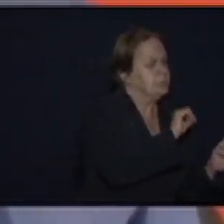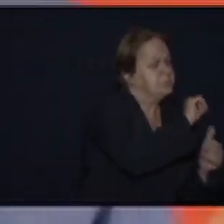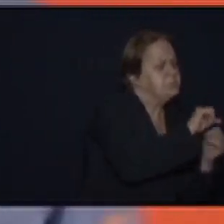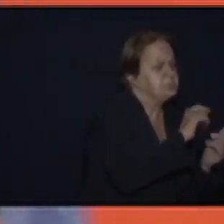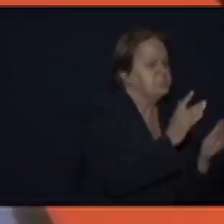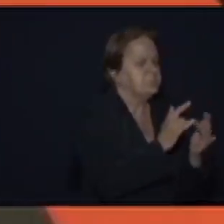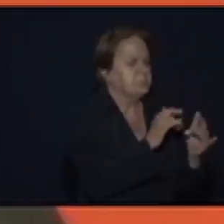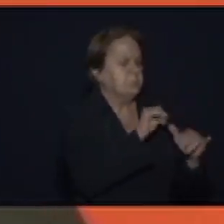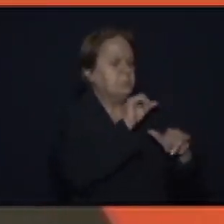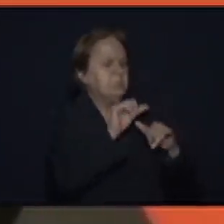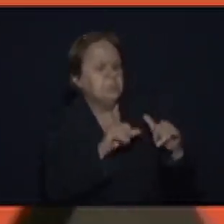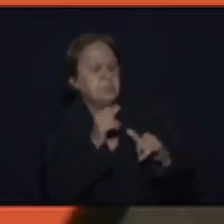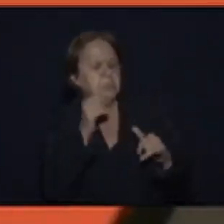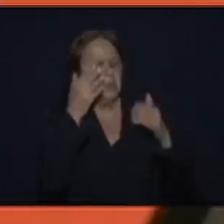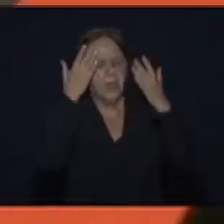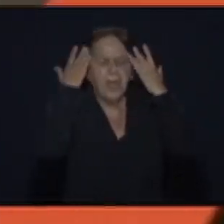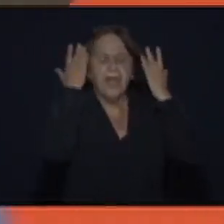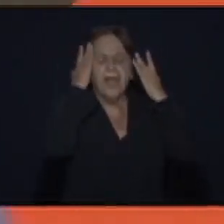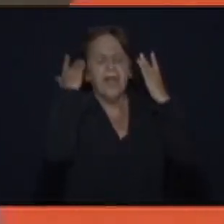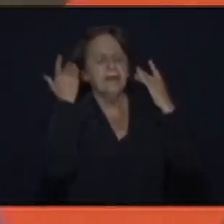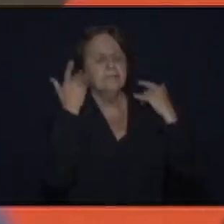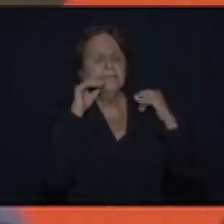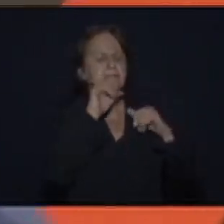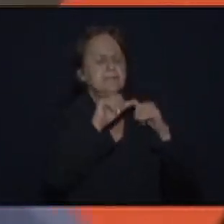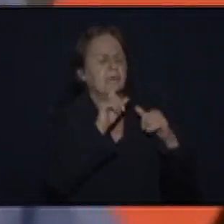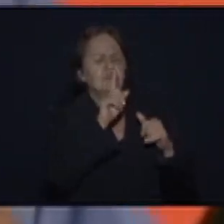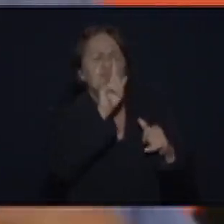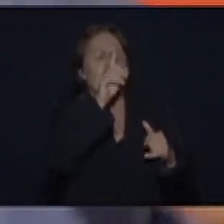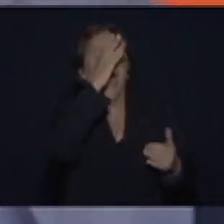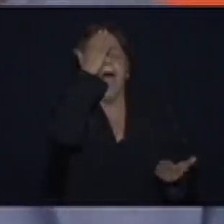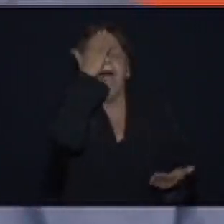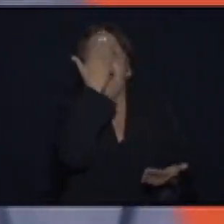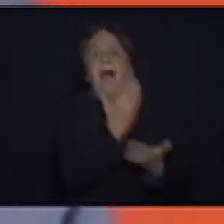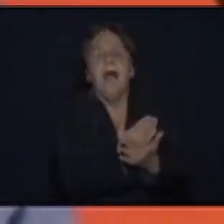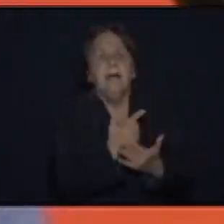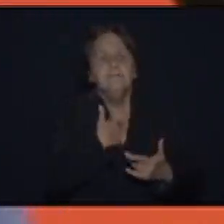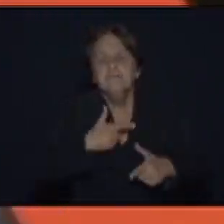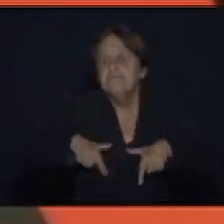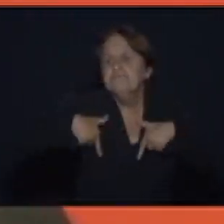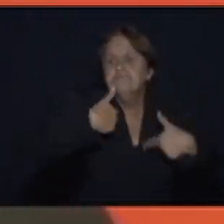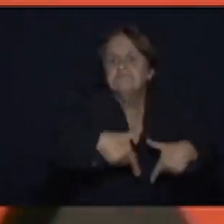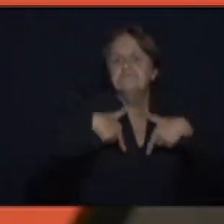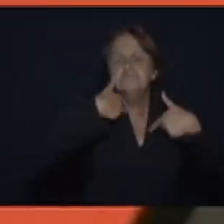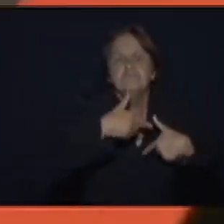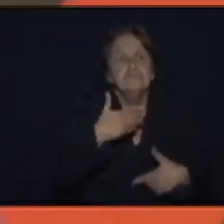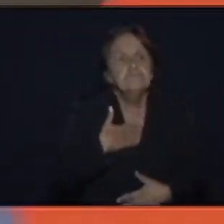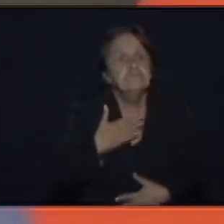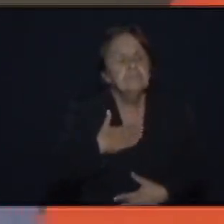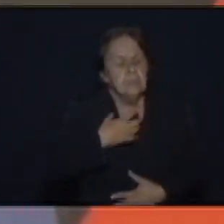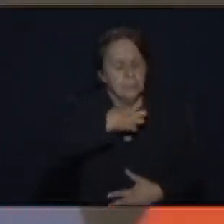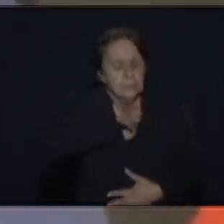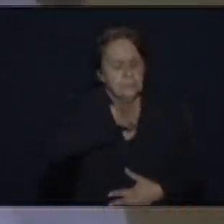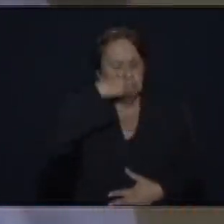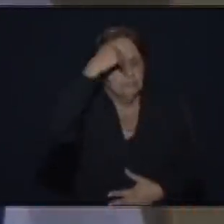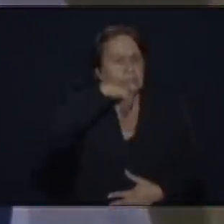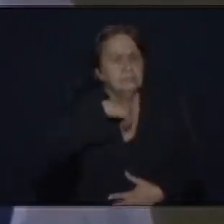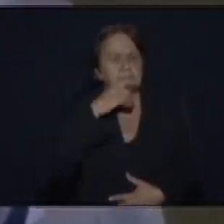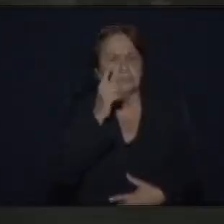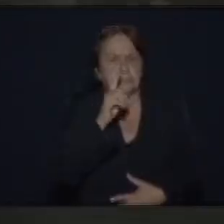de cabelo mas isso não muda a sua essência com pessoas coisas que você acredita que coisa que você luta seus princípios